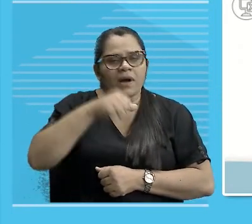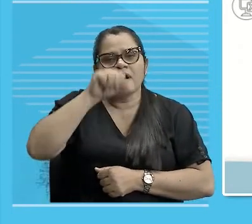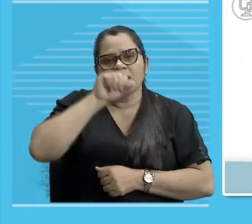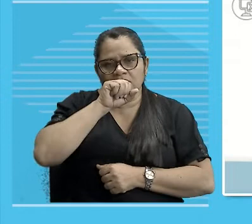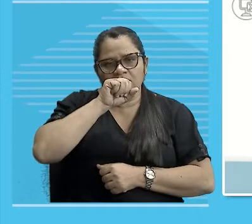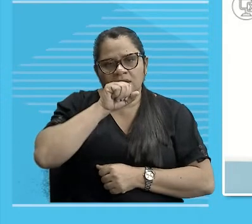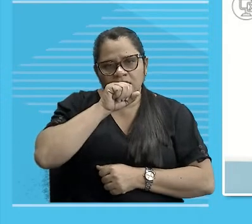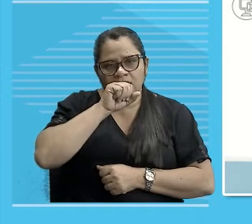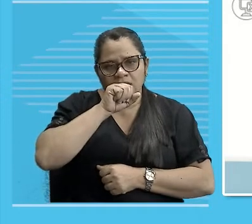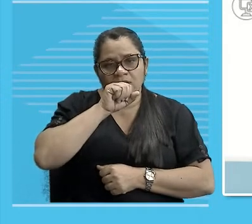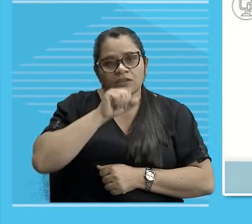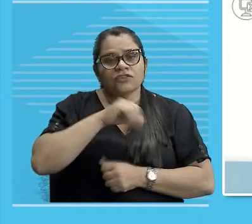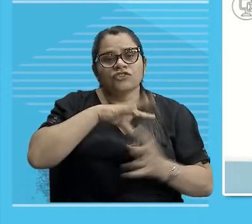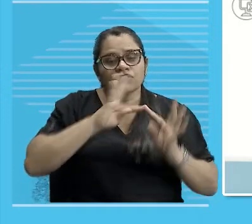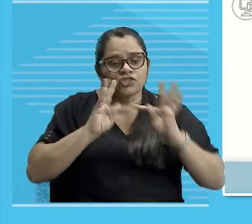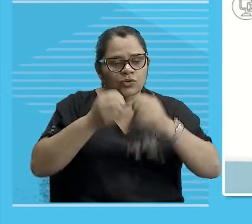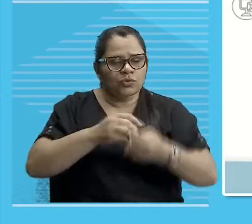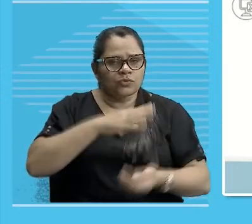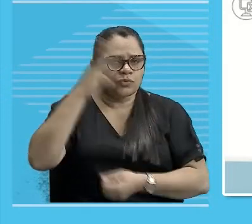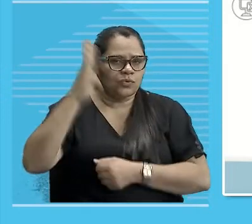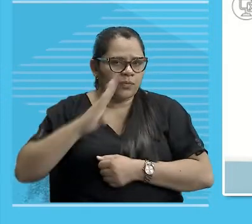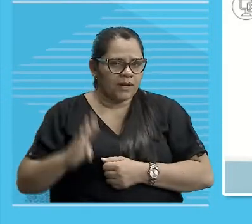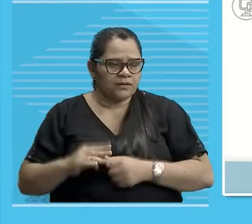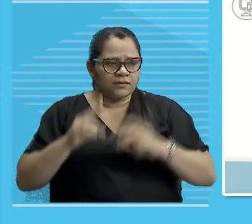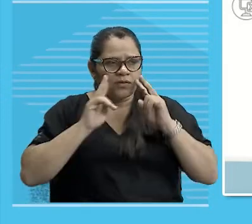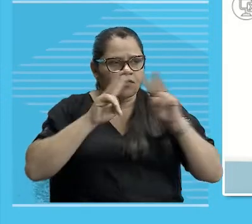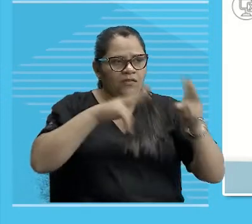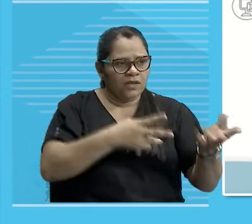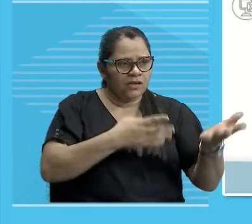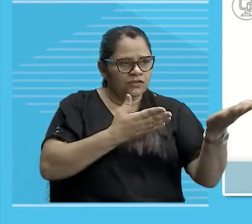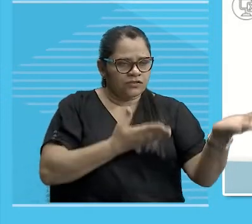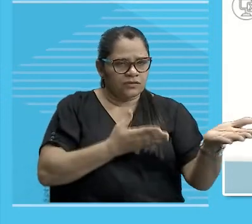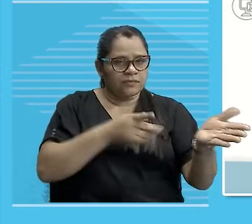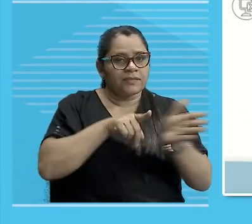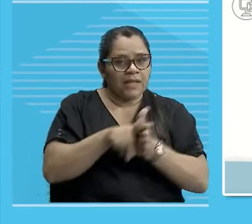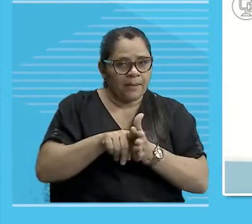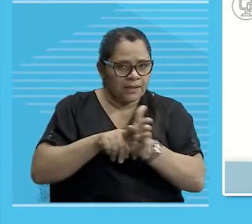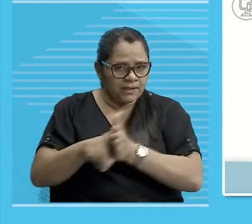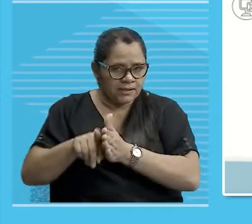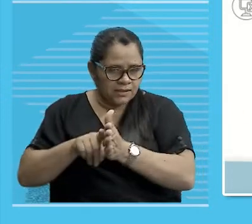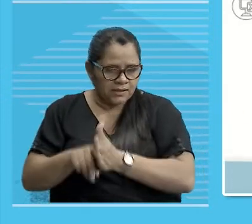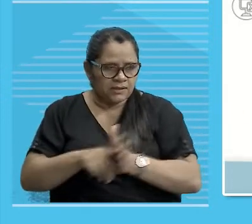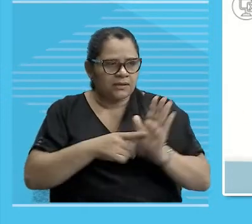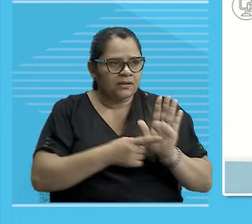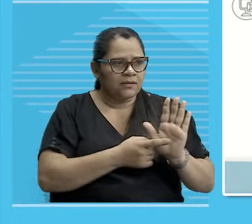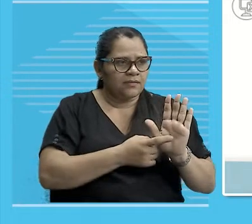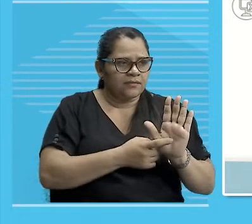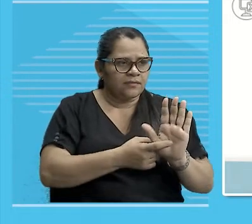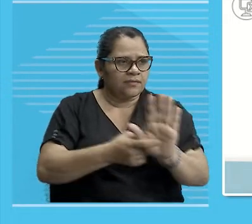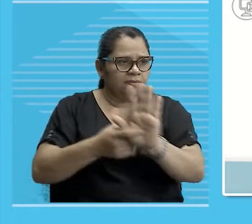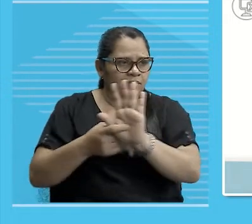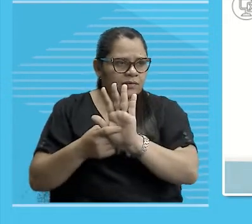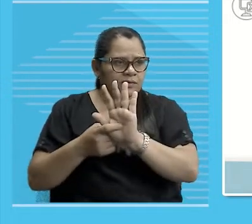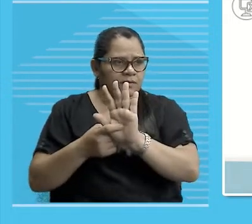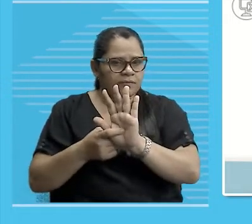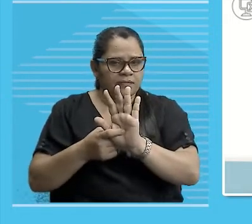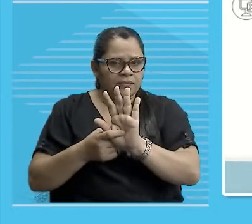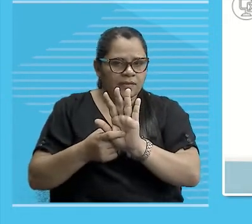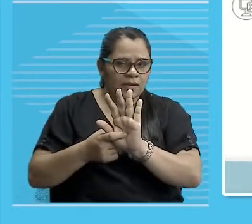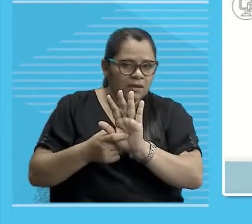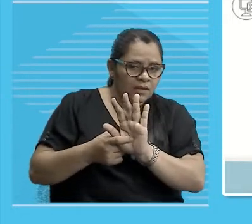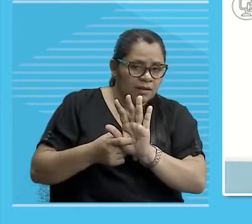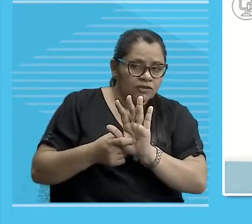pessoal, isso aqui que eu estou mostrando é só para você poder entender melhor o que significa. Tá? Muito